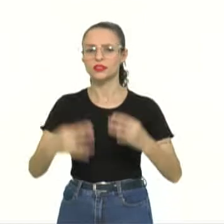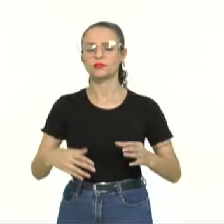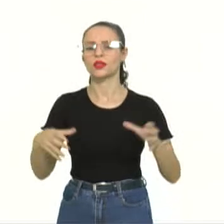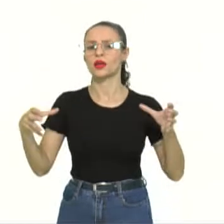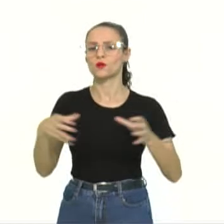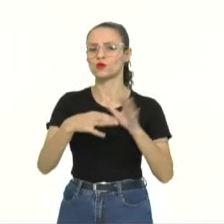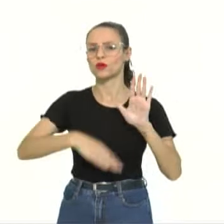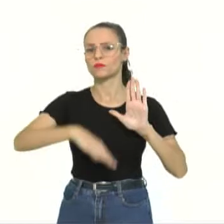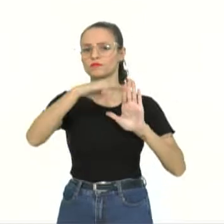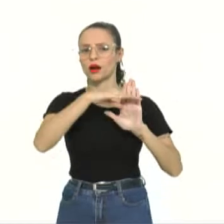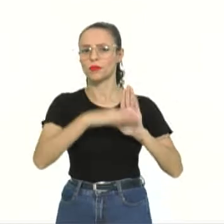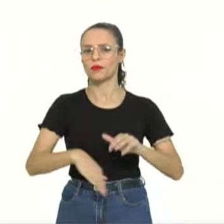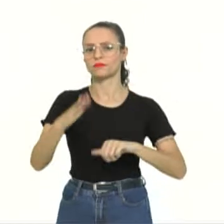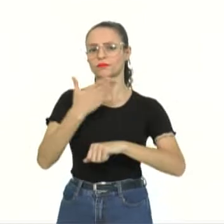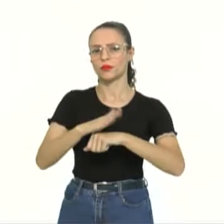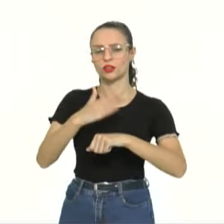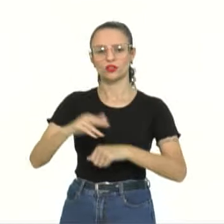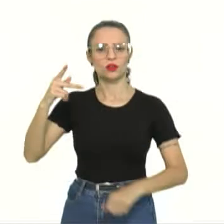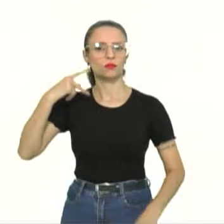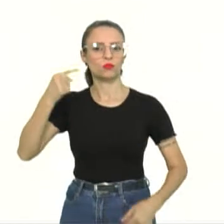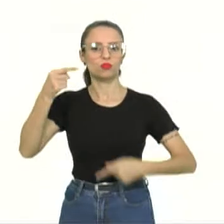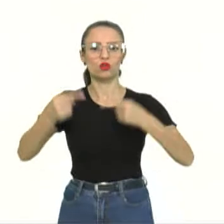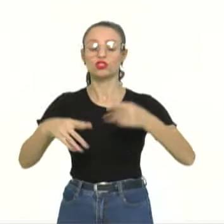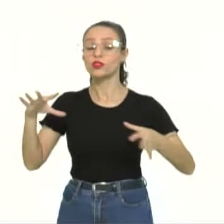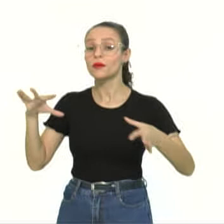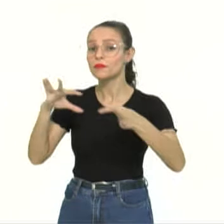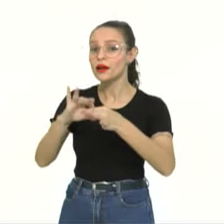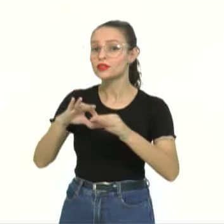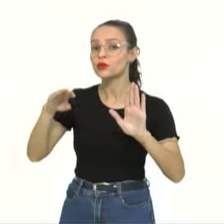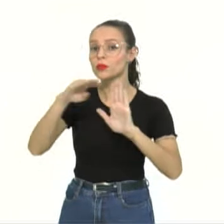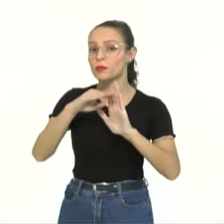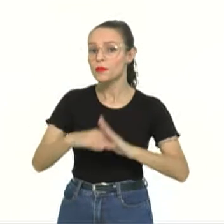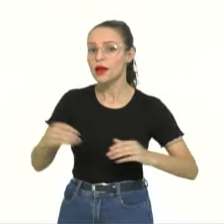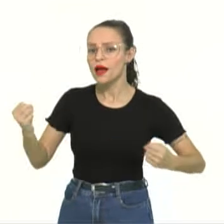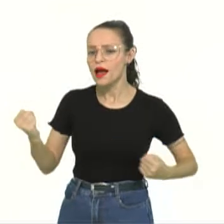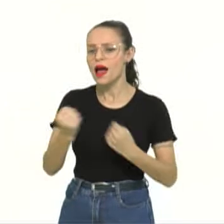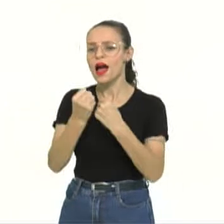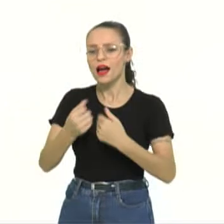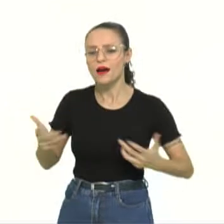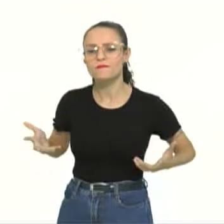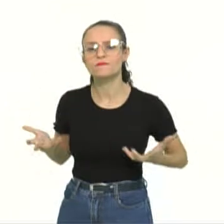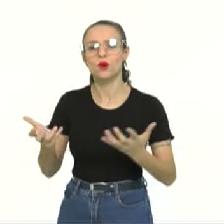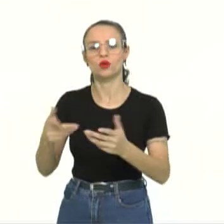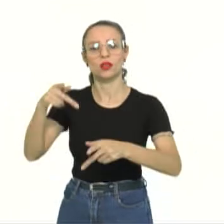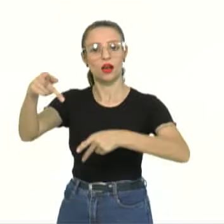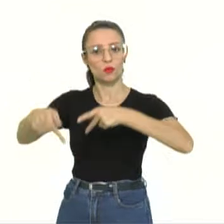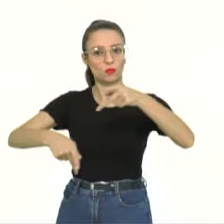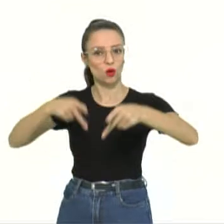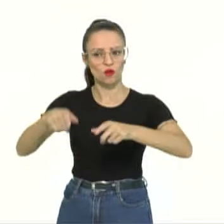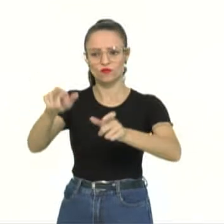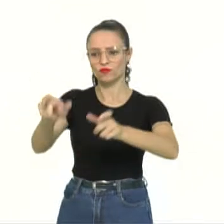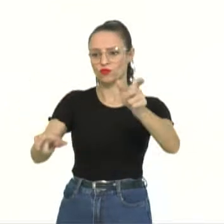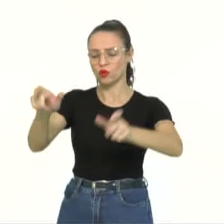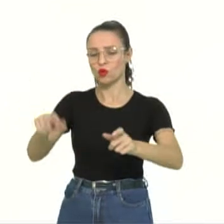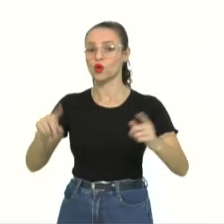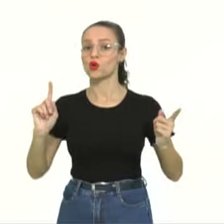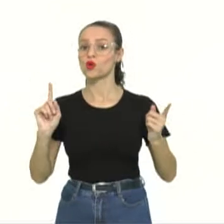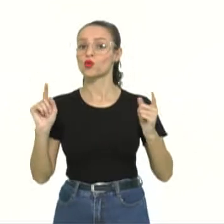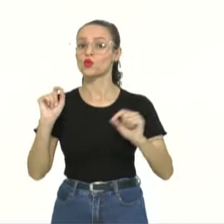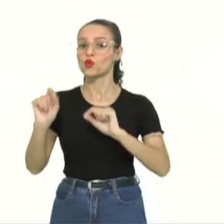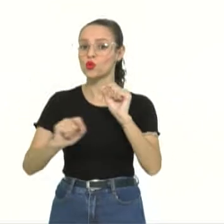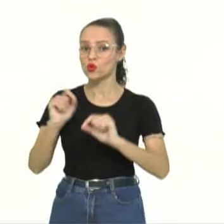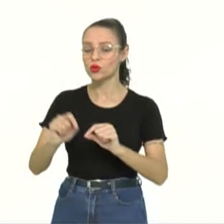conjunto de práticas políticas baseadas no apelo ao povo contrapondo eixo ou seja contrapondo o